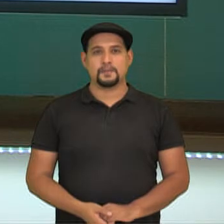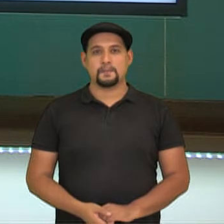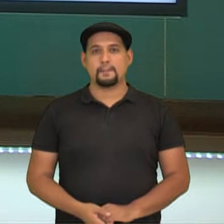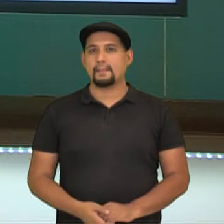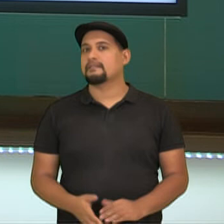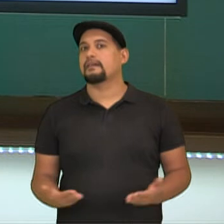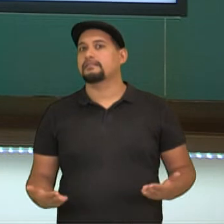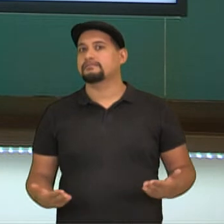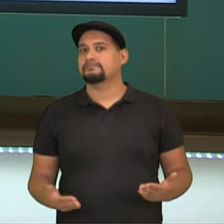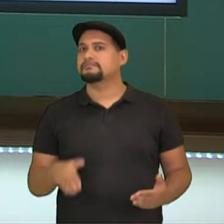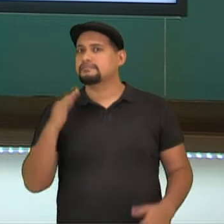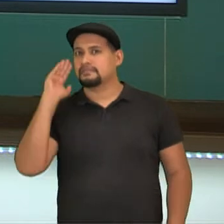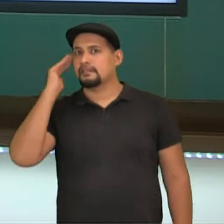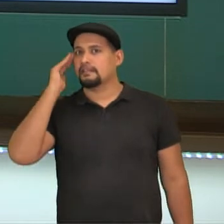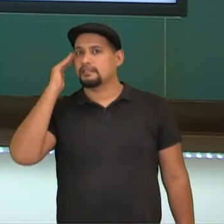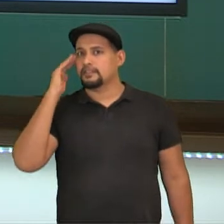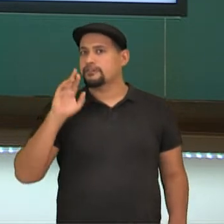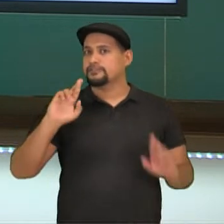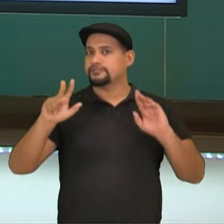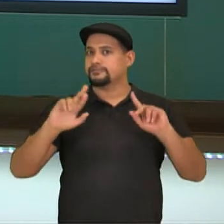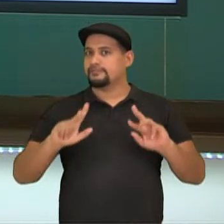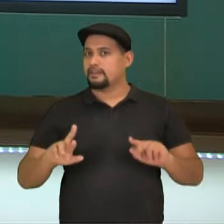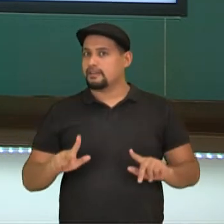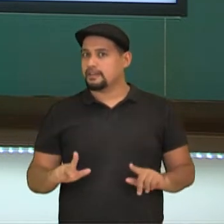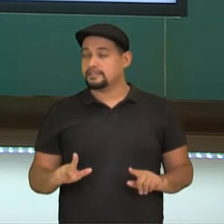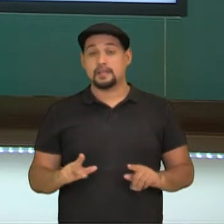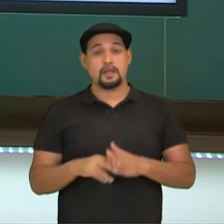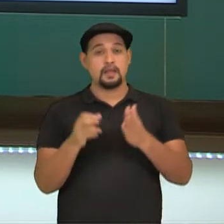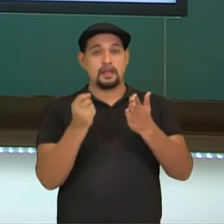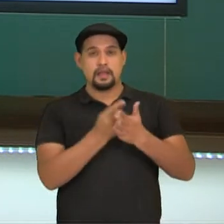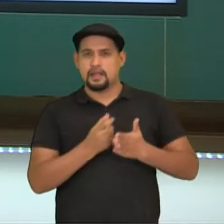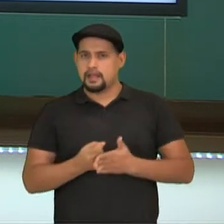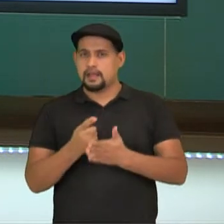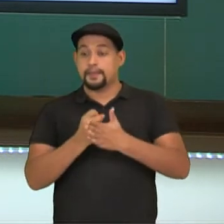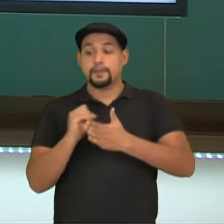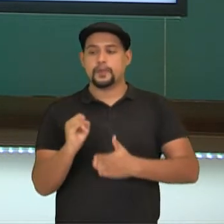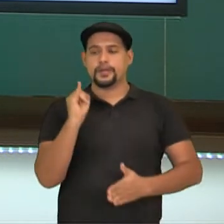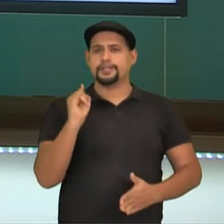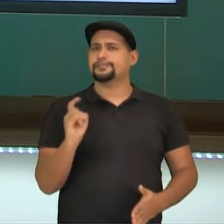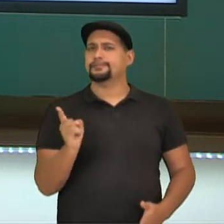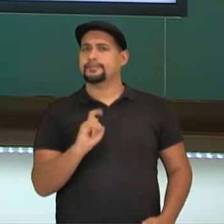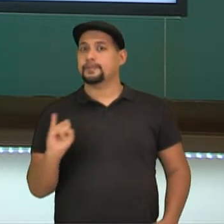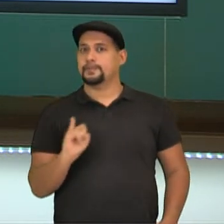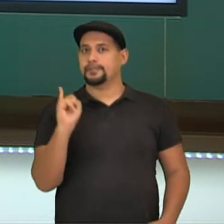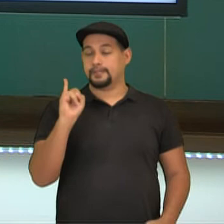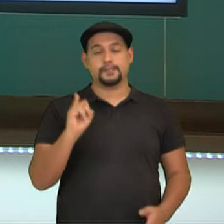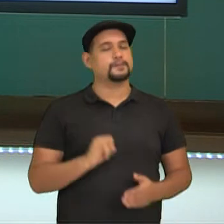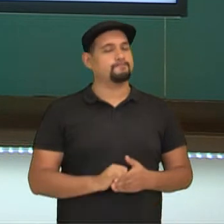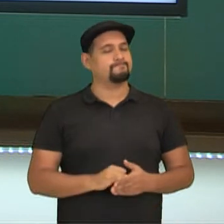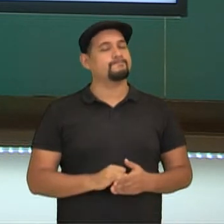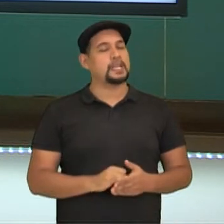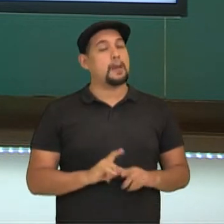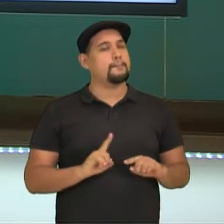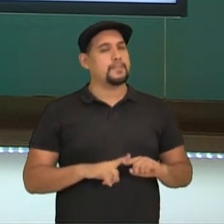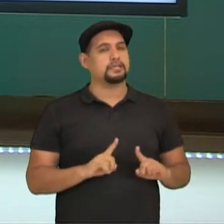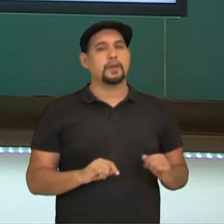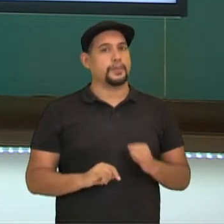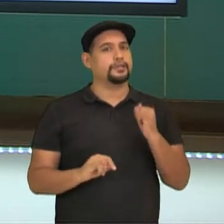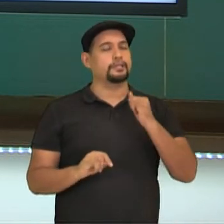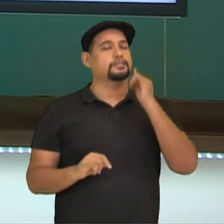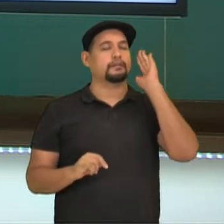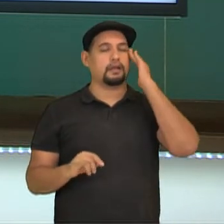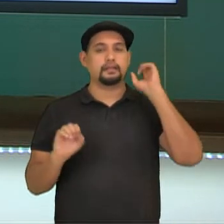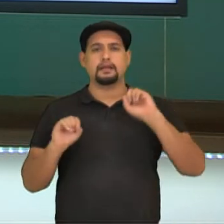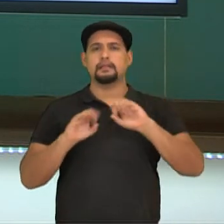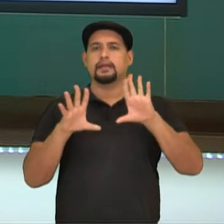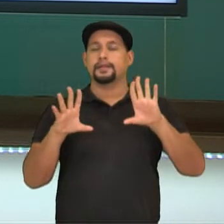E aí, galera, estão entendendo a diferença entre despesas essenciais e não essenciais? Extremamente importante. Então, vamos dar uma olhadinha aqui